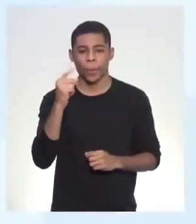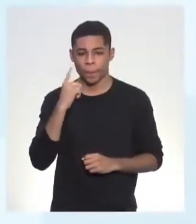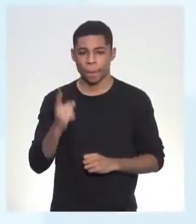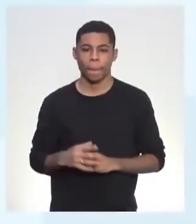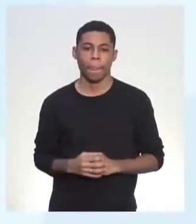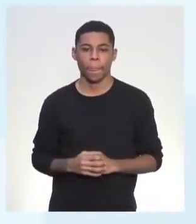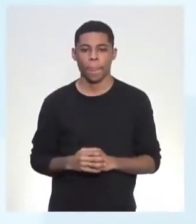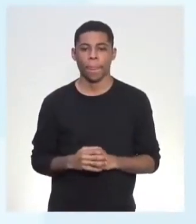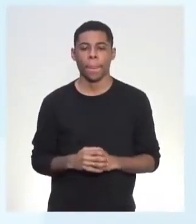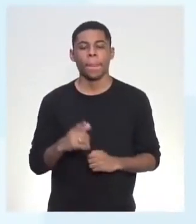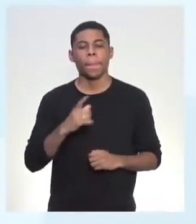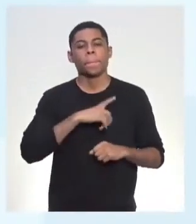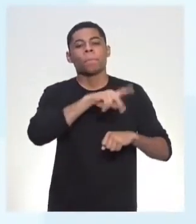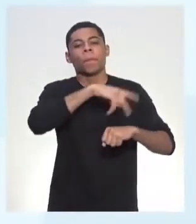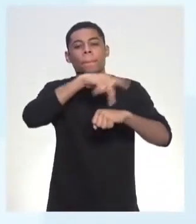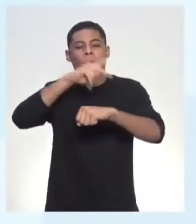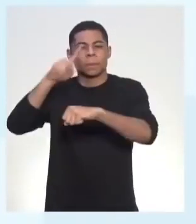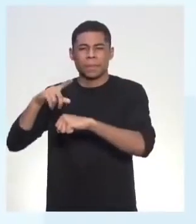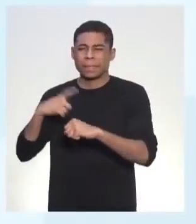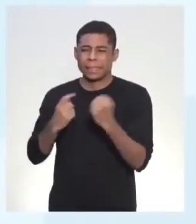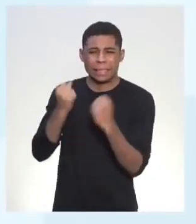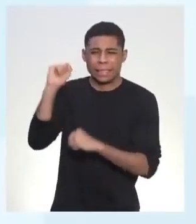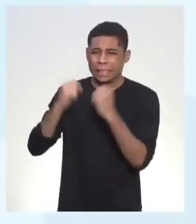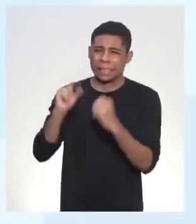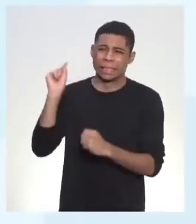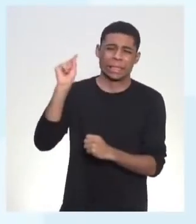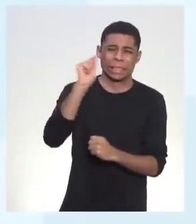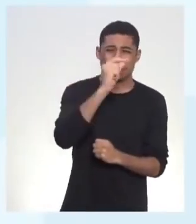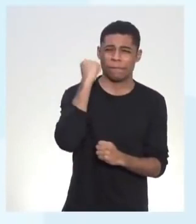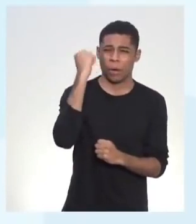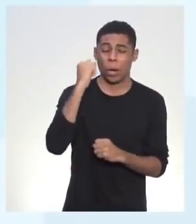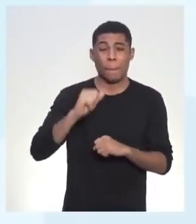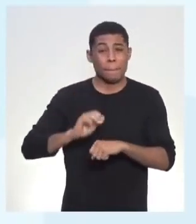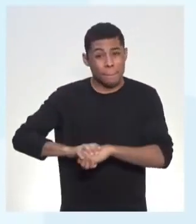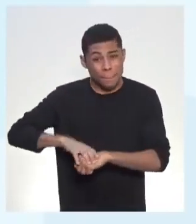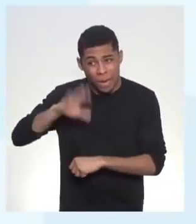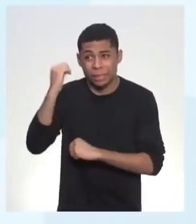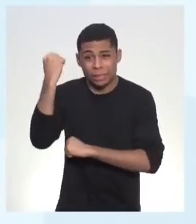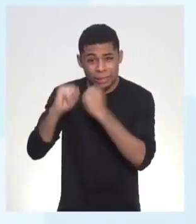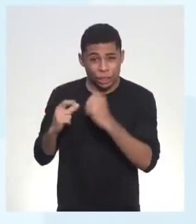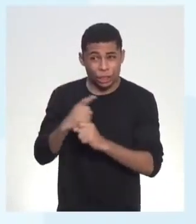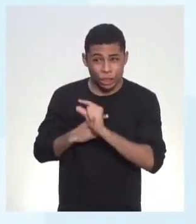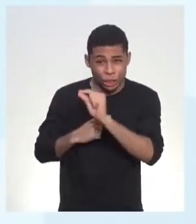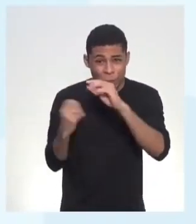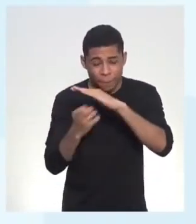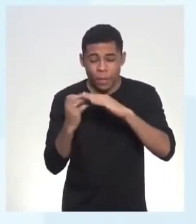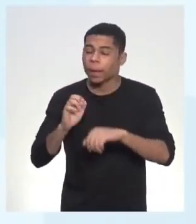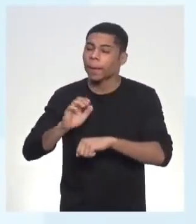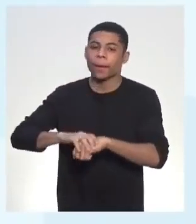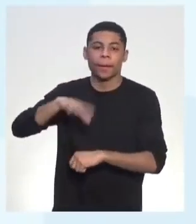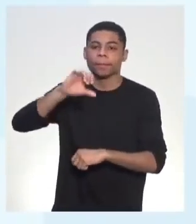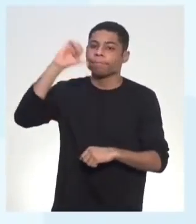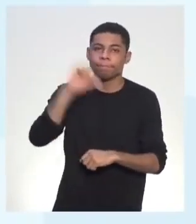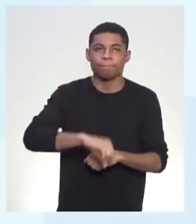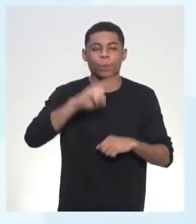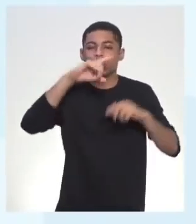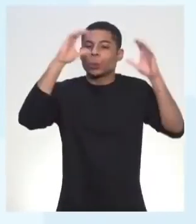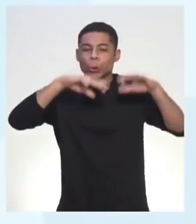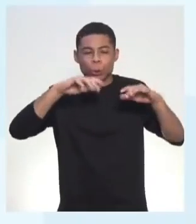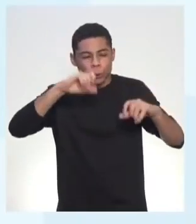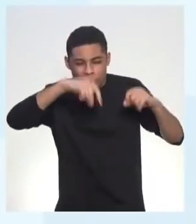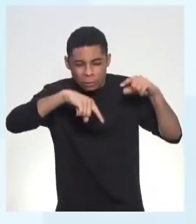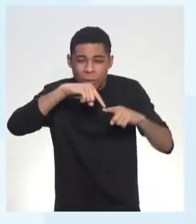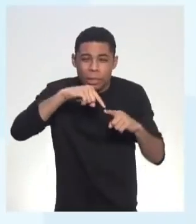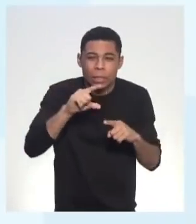ocorre, sobretudo, em países mais industrializados. Então, quanto mais indústria, mais eu vou ter a chuva ácida. É o caso aqui em São Paulo. A